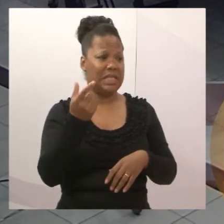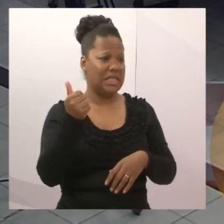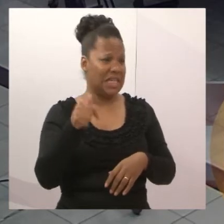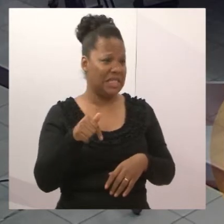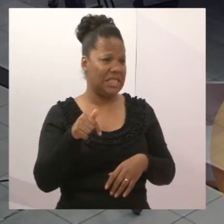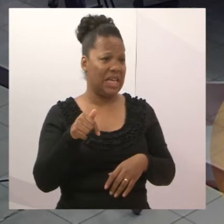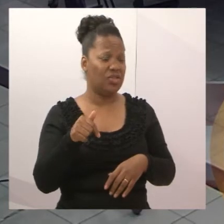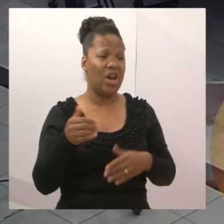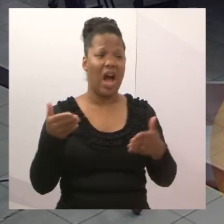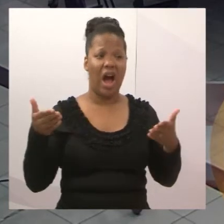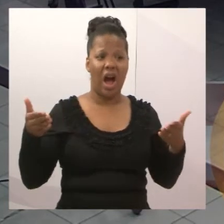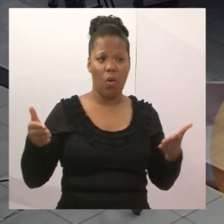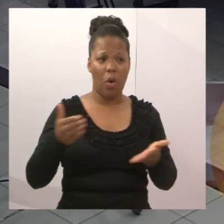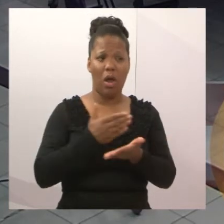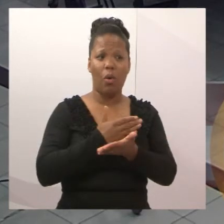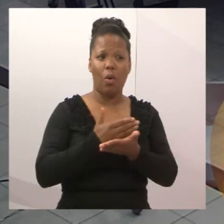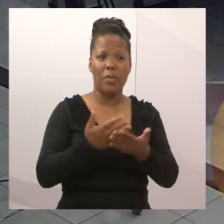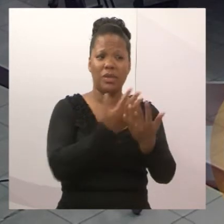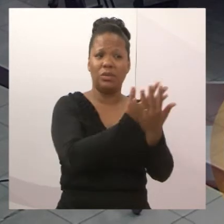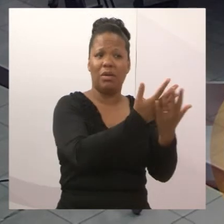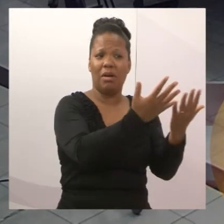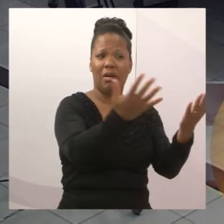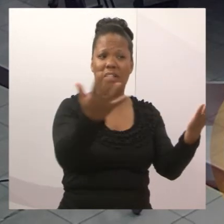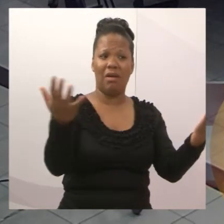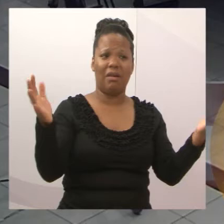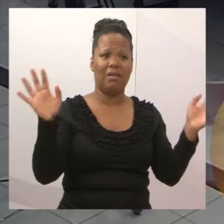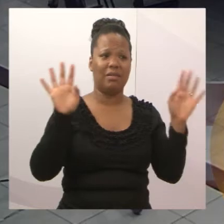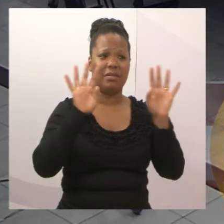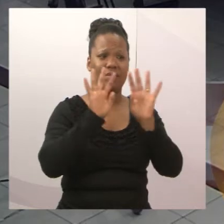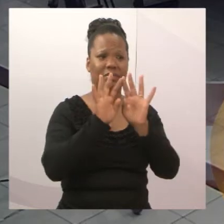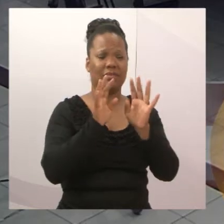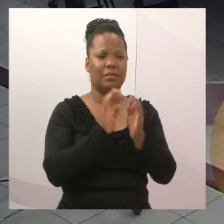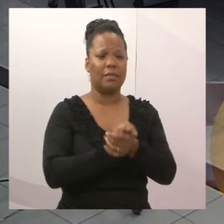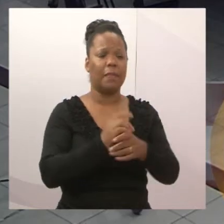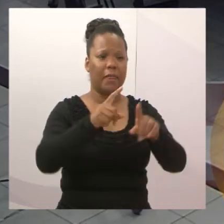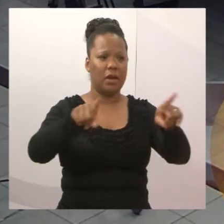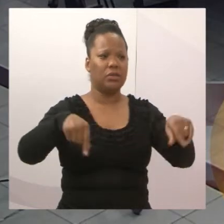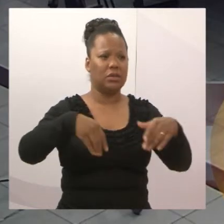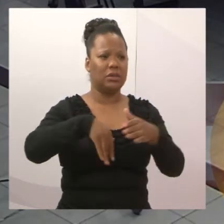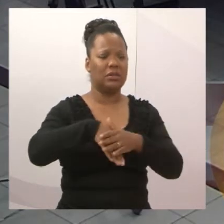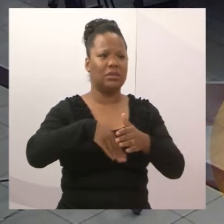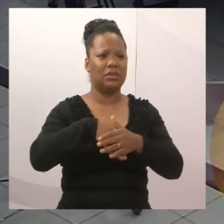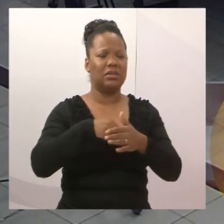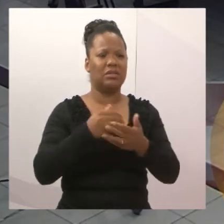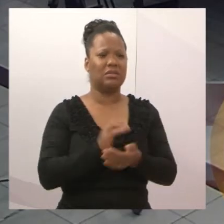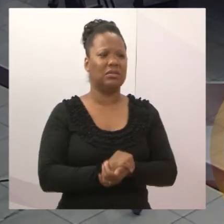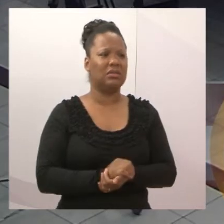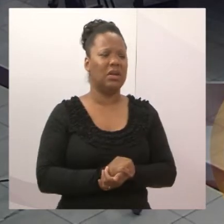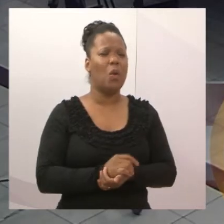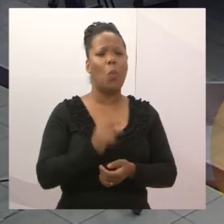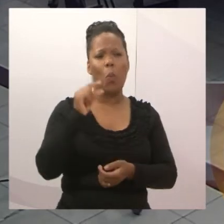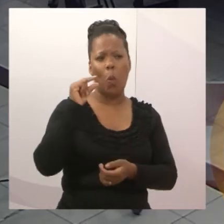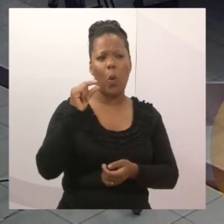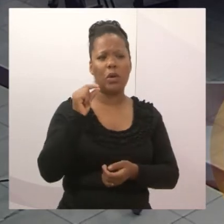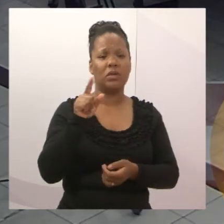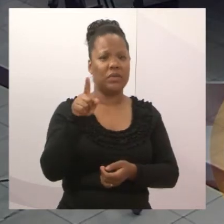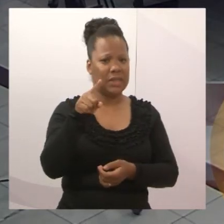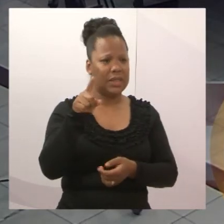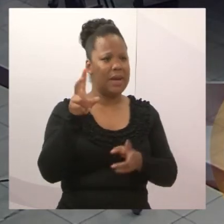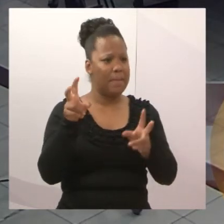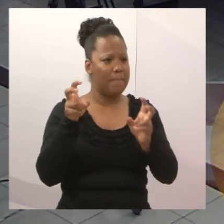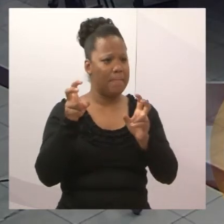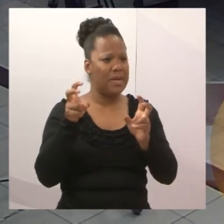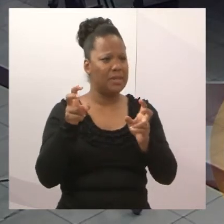2017. Agora que iniciou a colocação de alambrado. Então, os campos de futebol são quase inexistentes, mas Vossa Excelência deve ter percebido